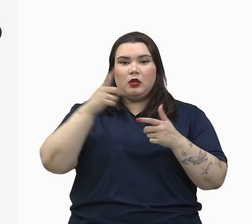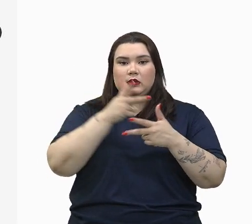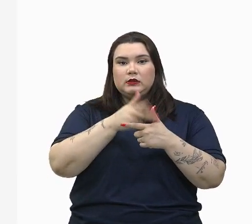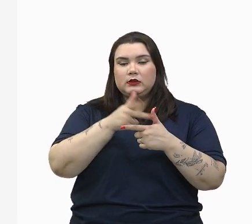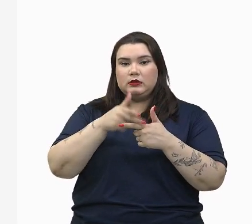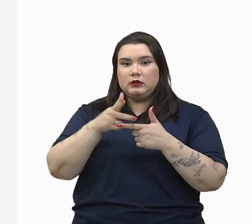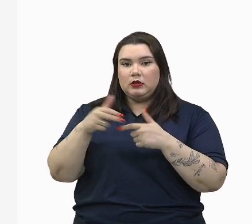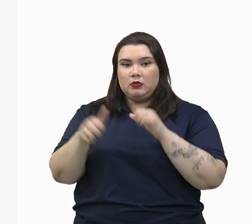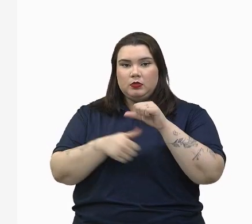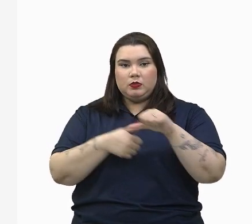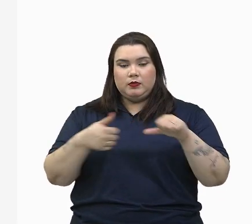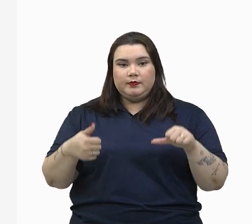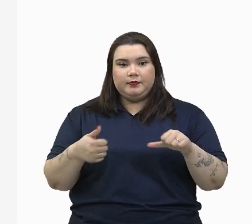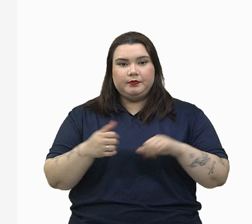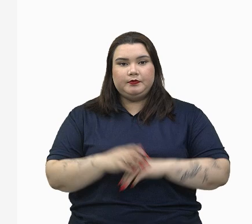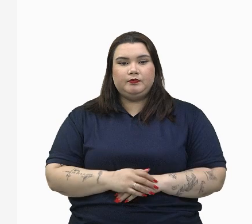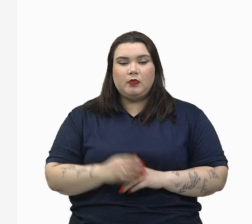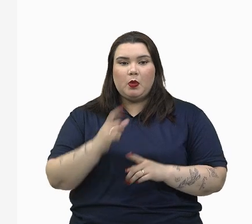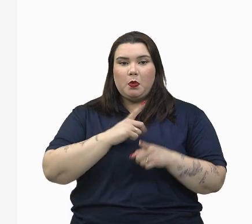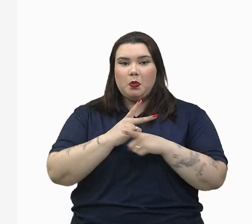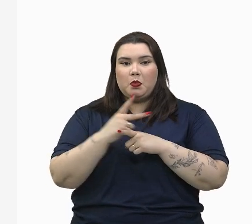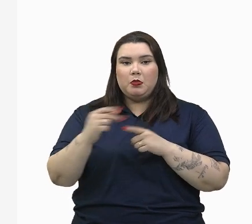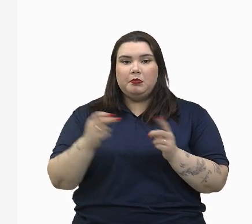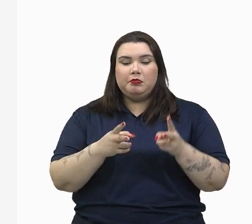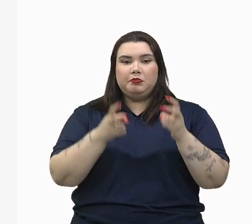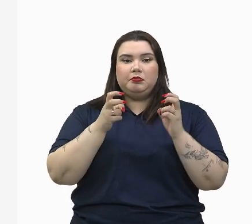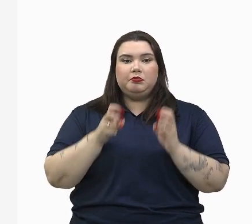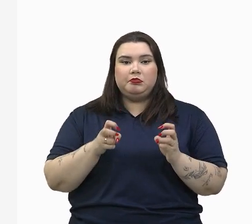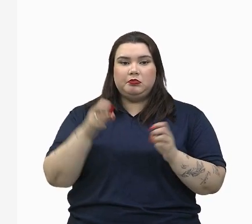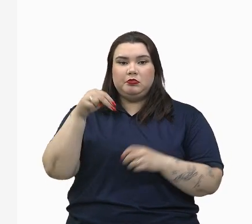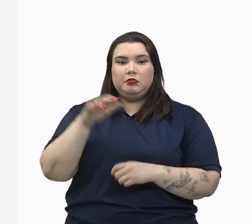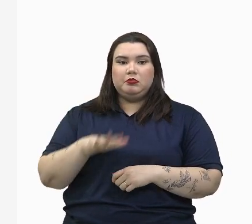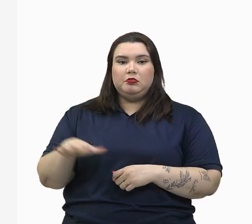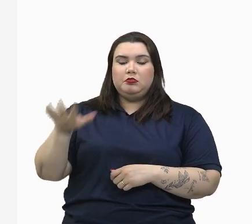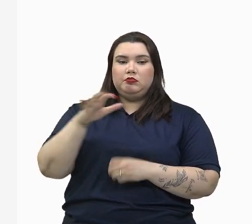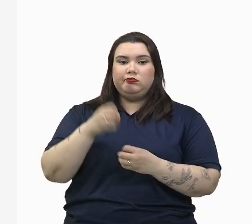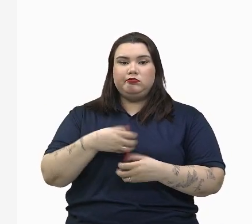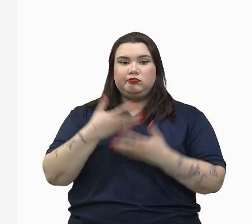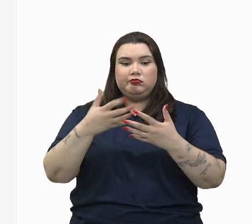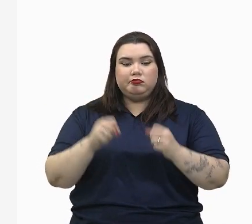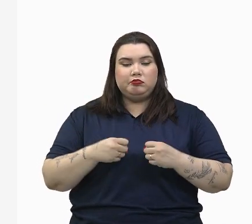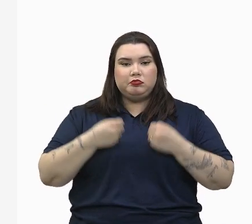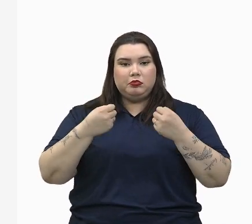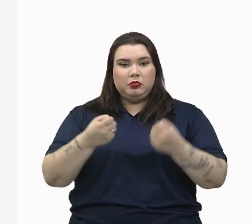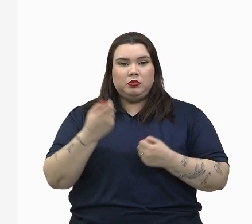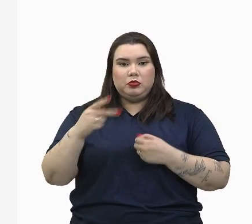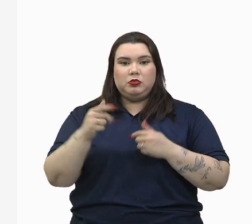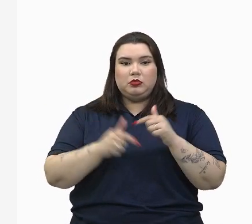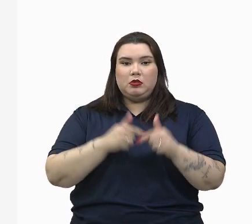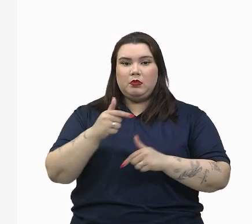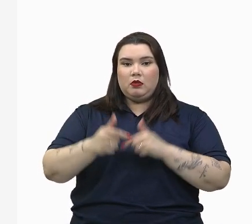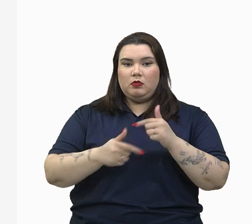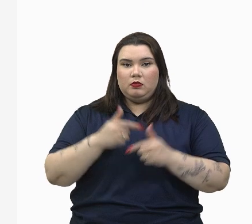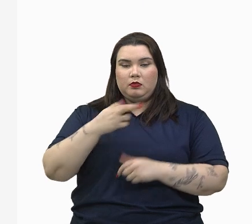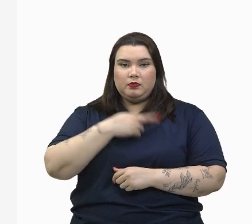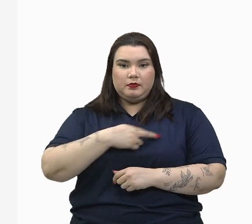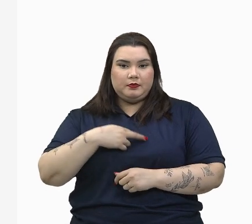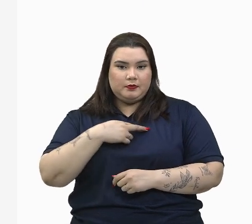ok? Continuando, que conquistou reconhecimento nacional pela força expressiva do seu